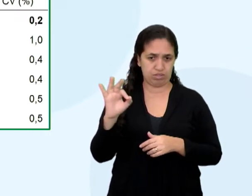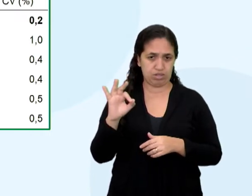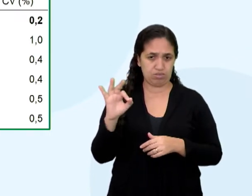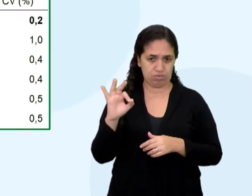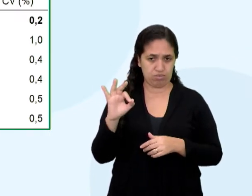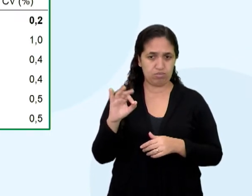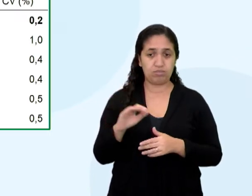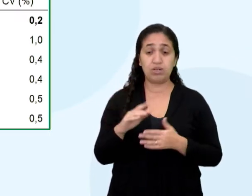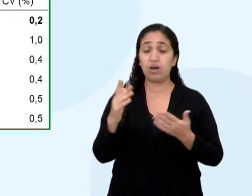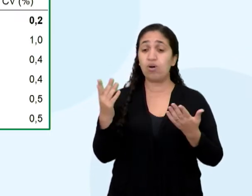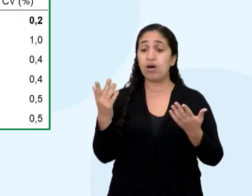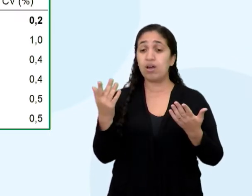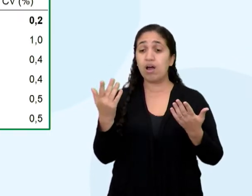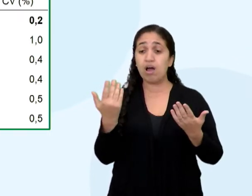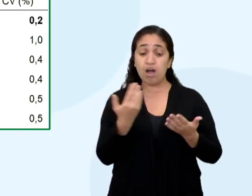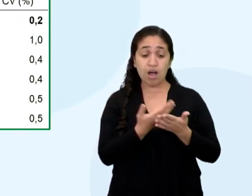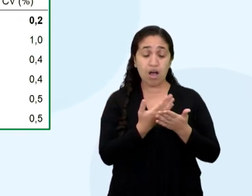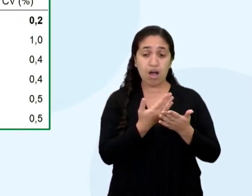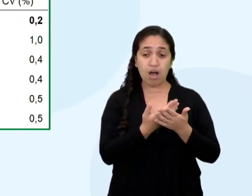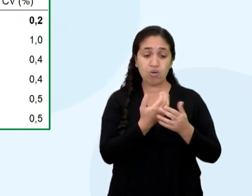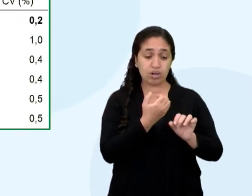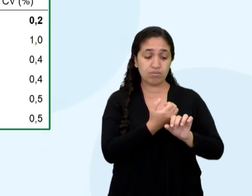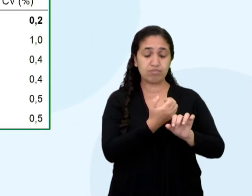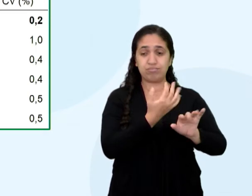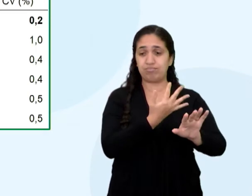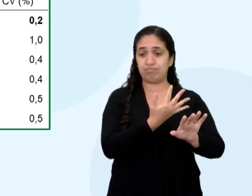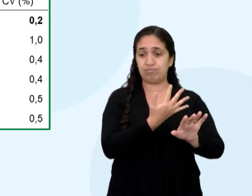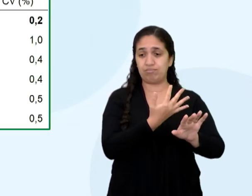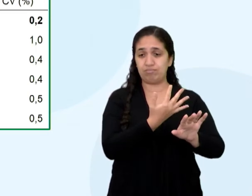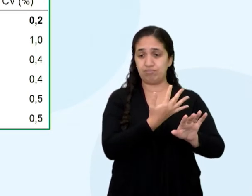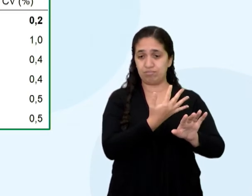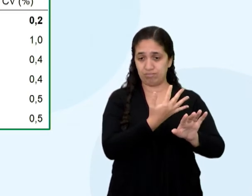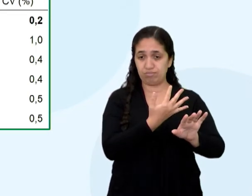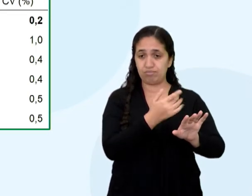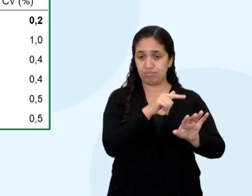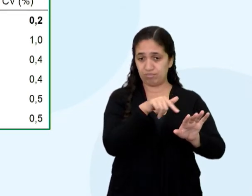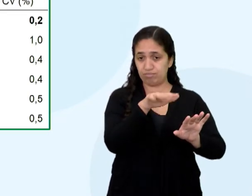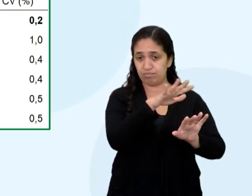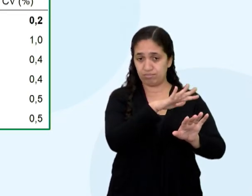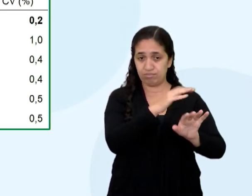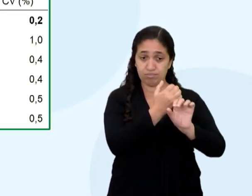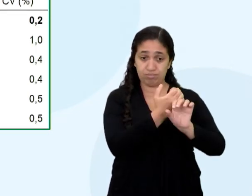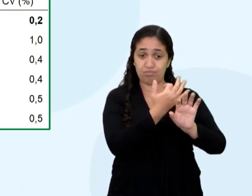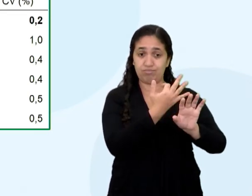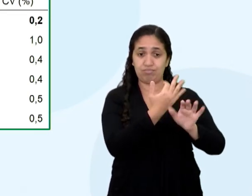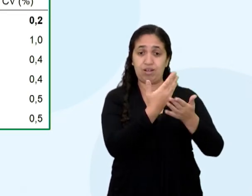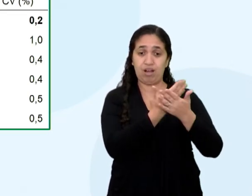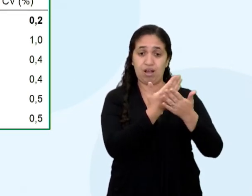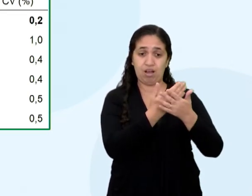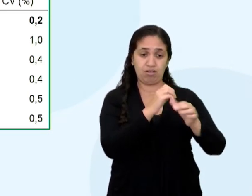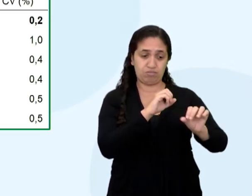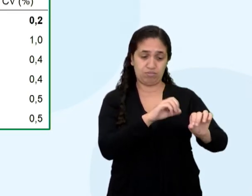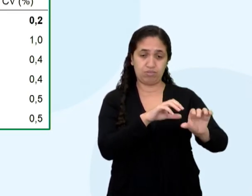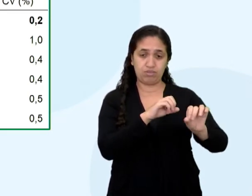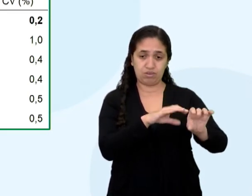aulas sem aulas presenciais, ou seja, todo mundo fazendo o ensino remoto, temos aí